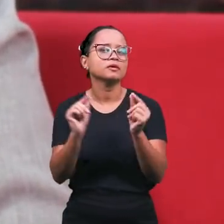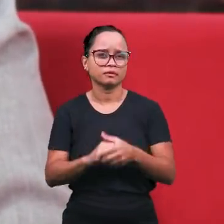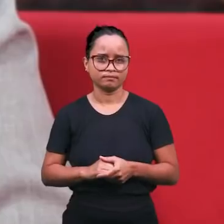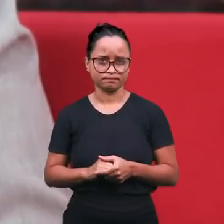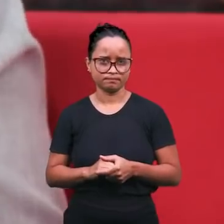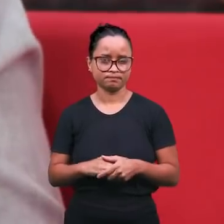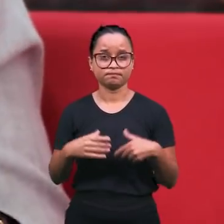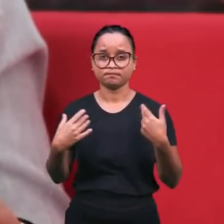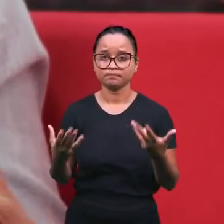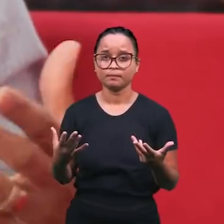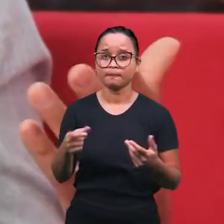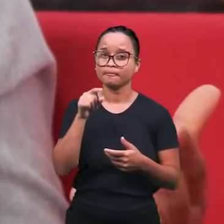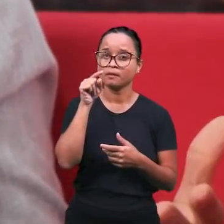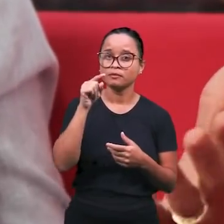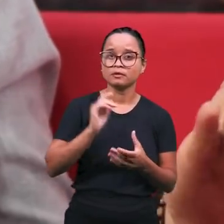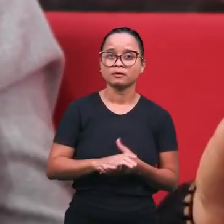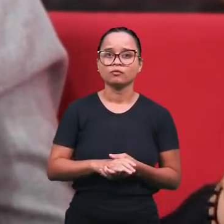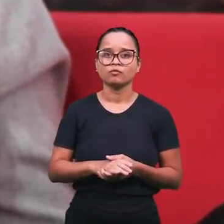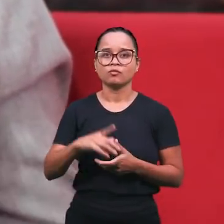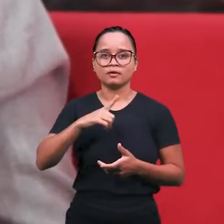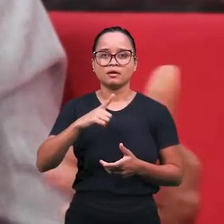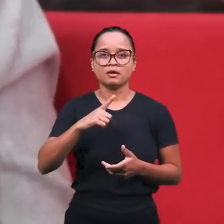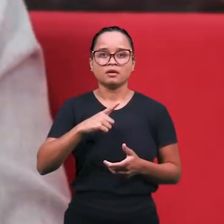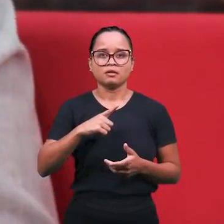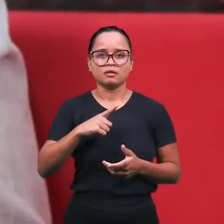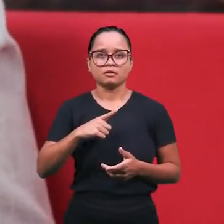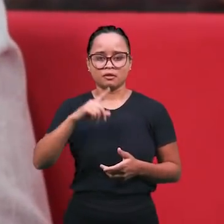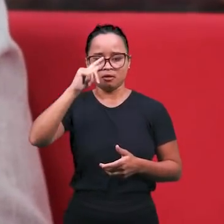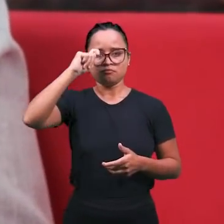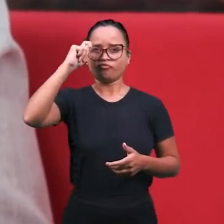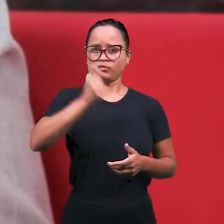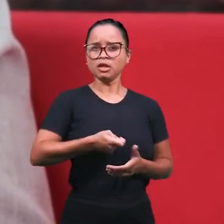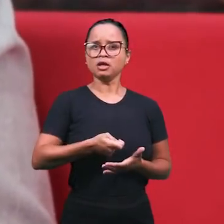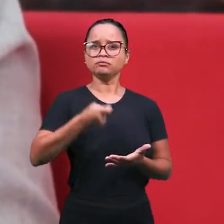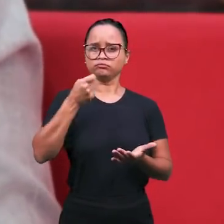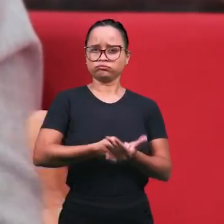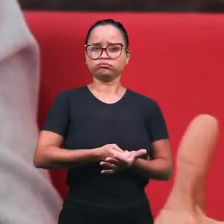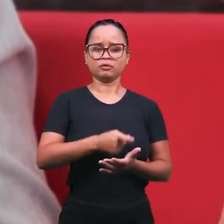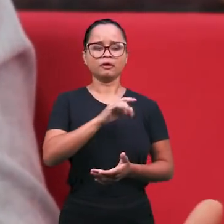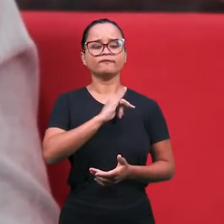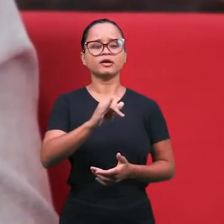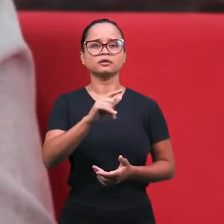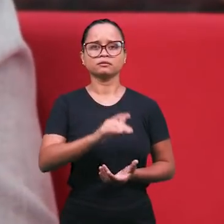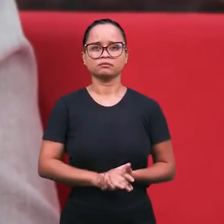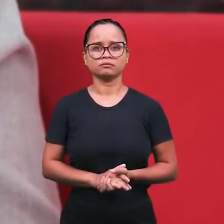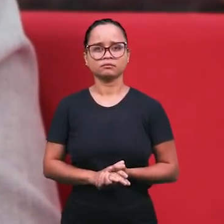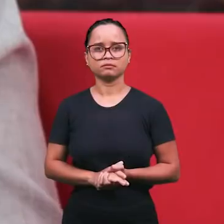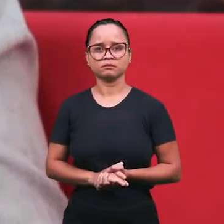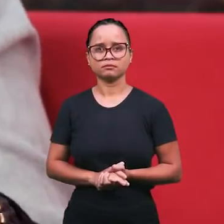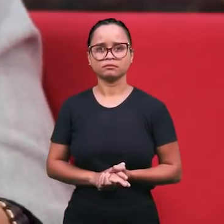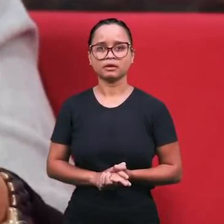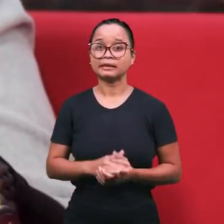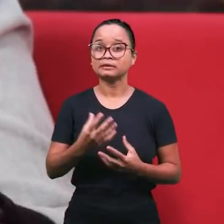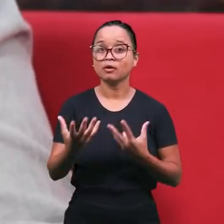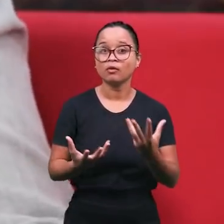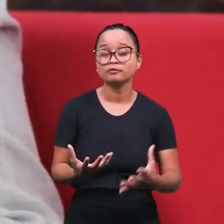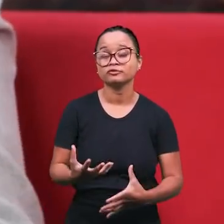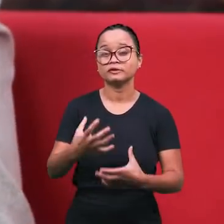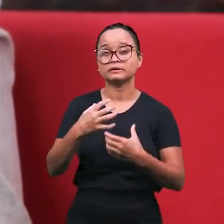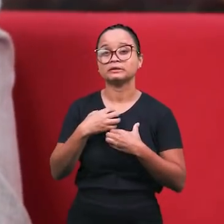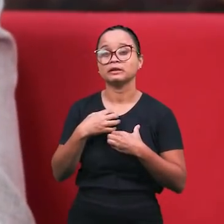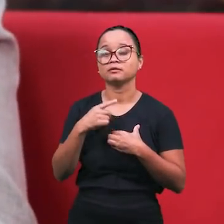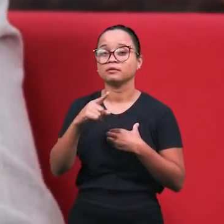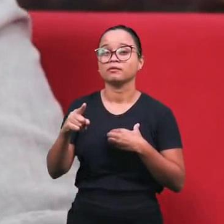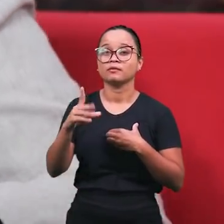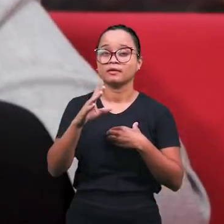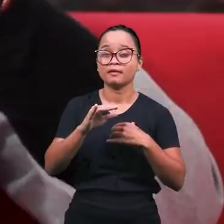grupo? E aí, como eu disse, você tem autoridade pai e mãe para chegar e falar. E é tudo a forma como